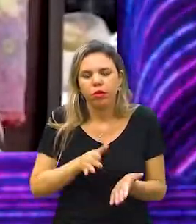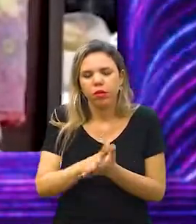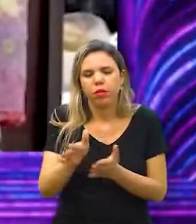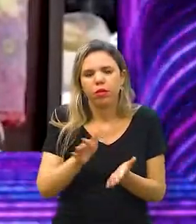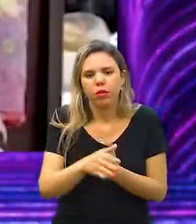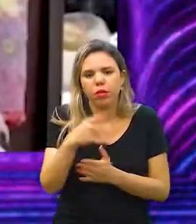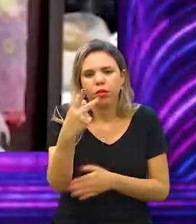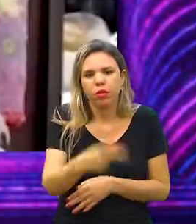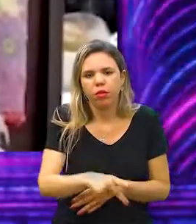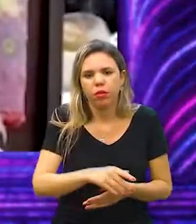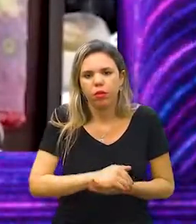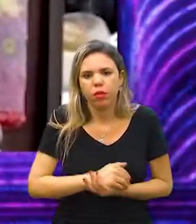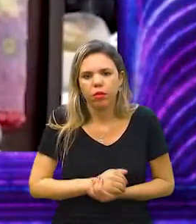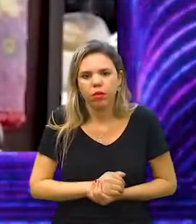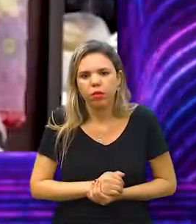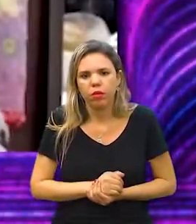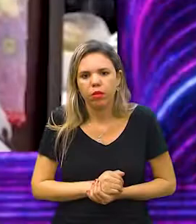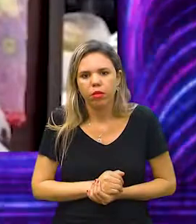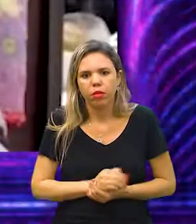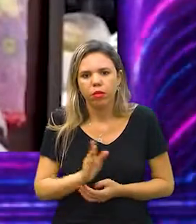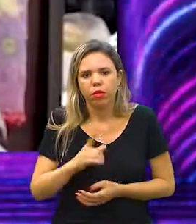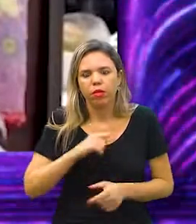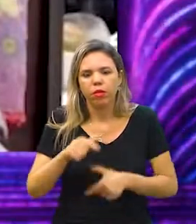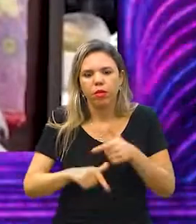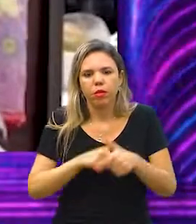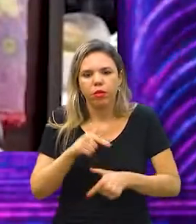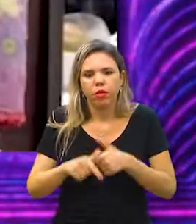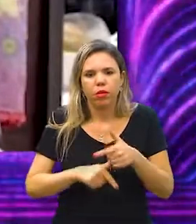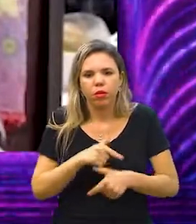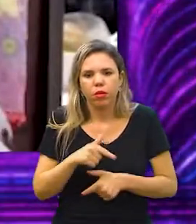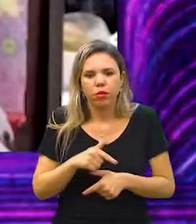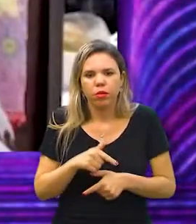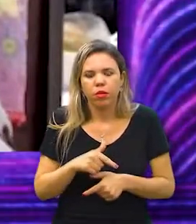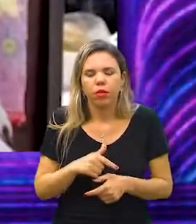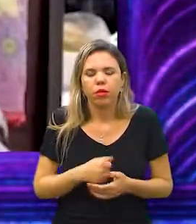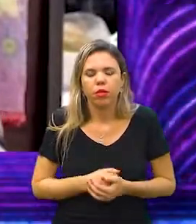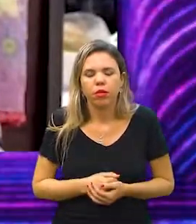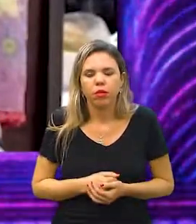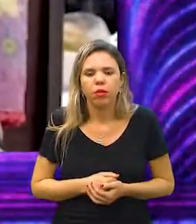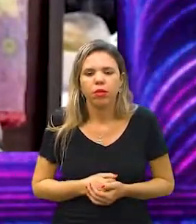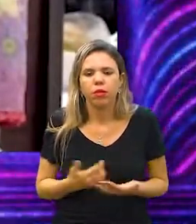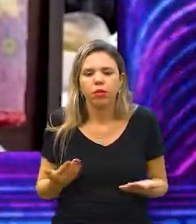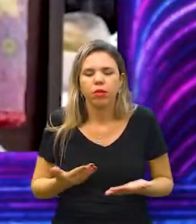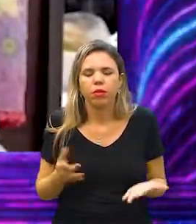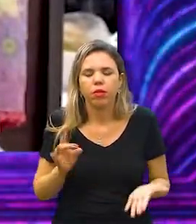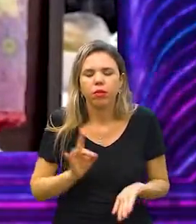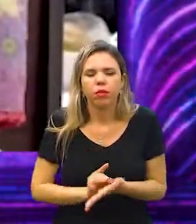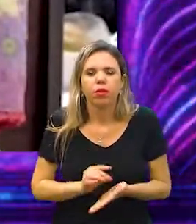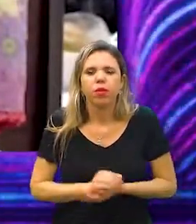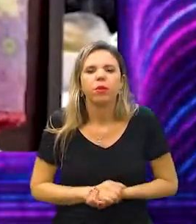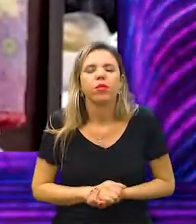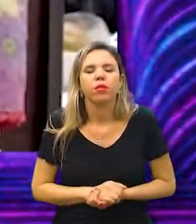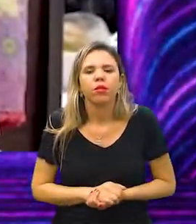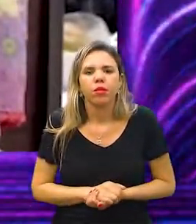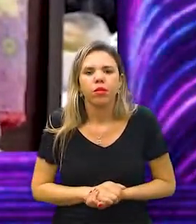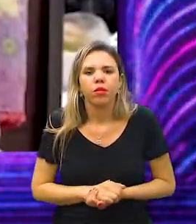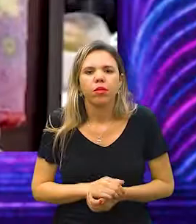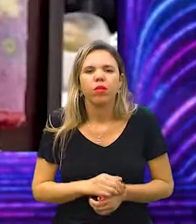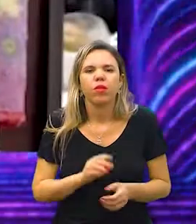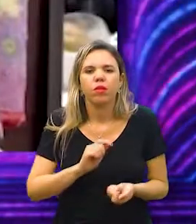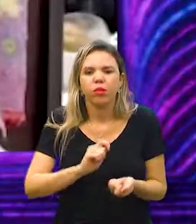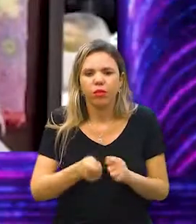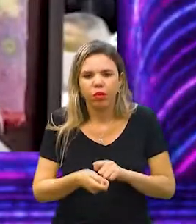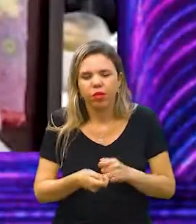relançamento, eu publiquei eles independentes, então já teve um trabalho em cima deles, agora realmente é